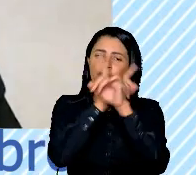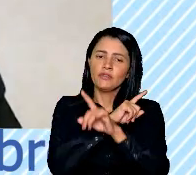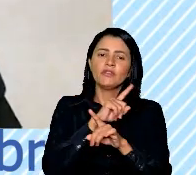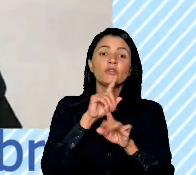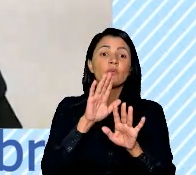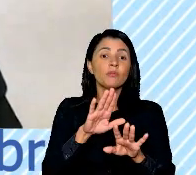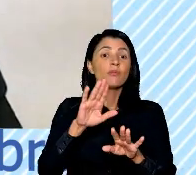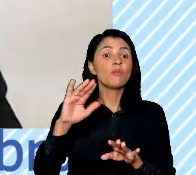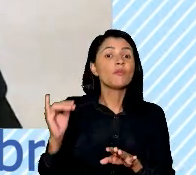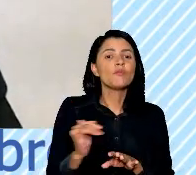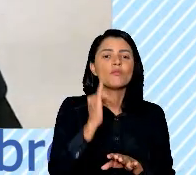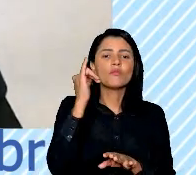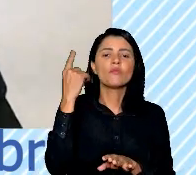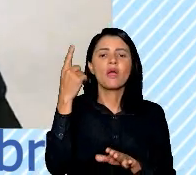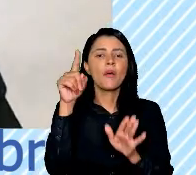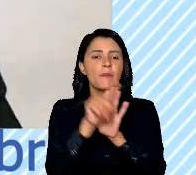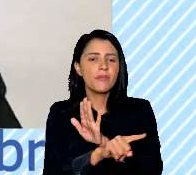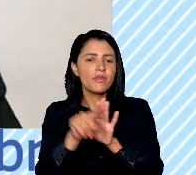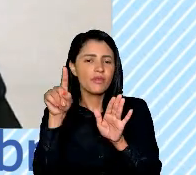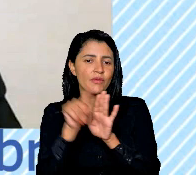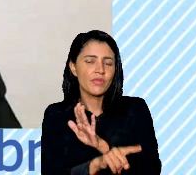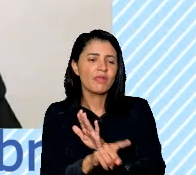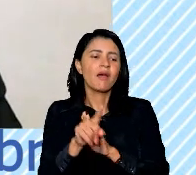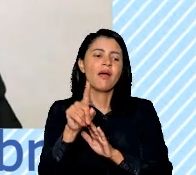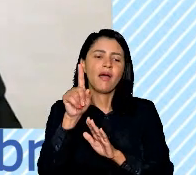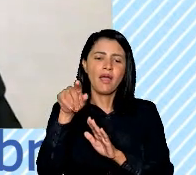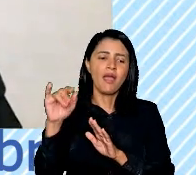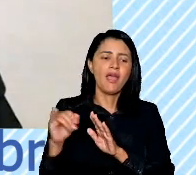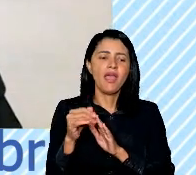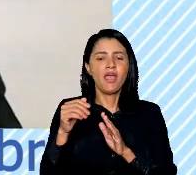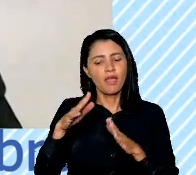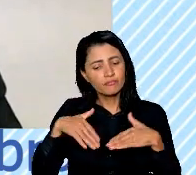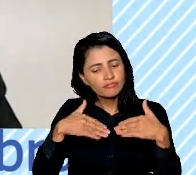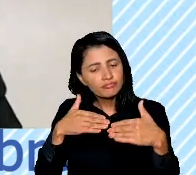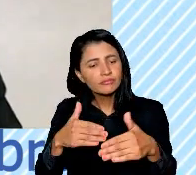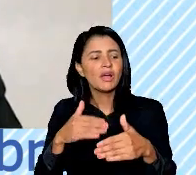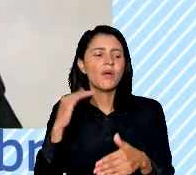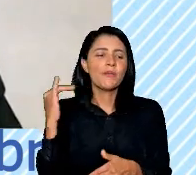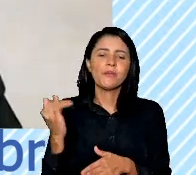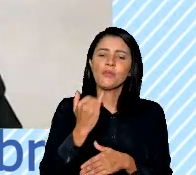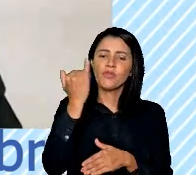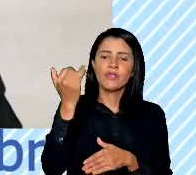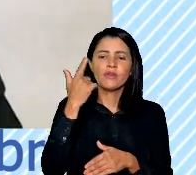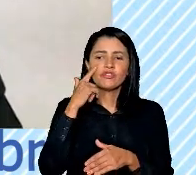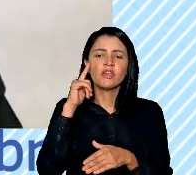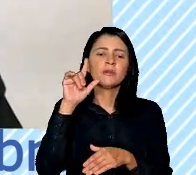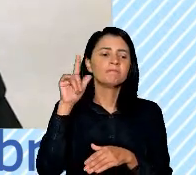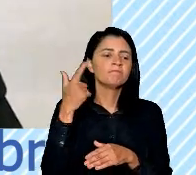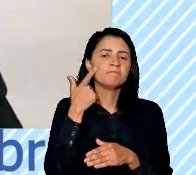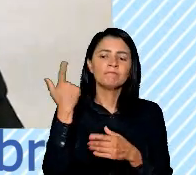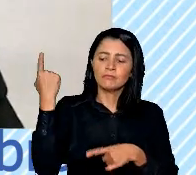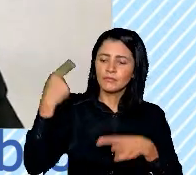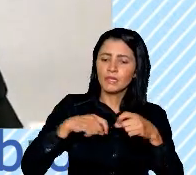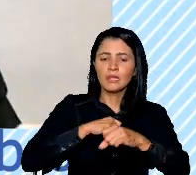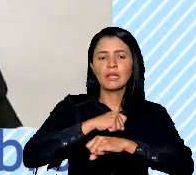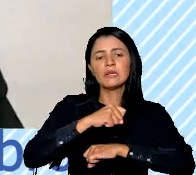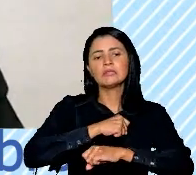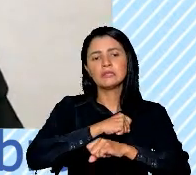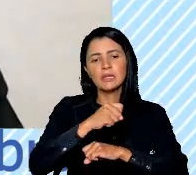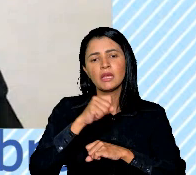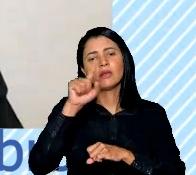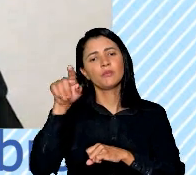importante é o perguntar, né? O importante é o caminhar, o importante é trazer a debate, o importante